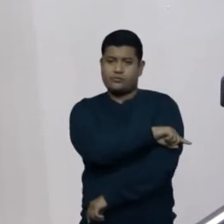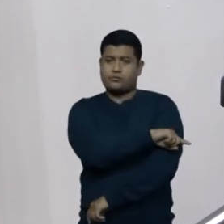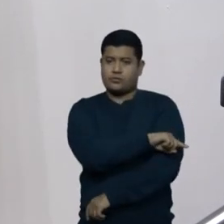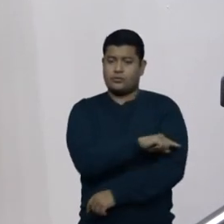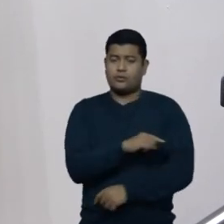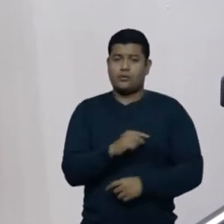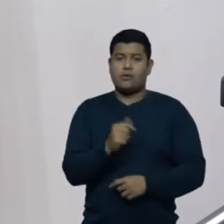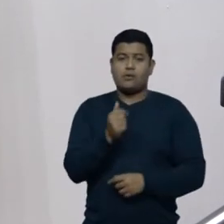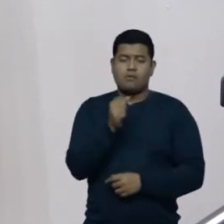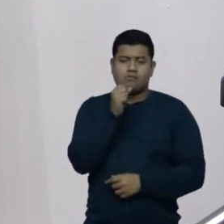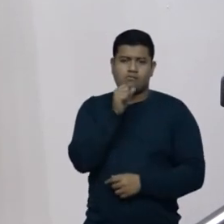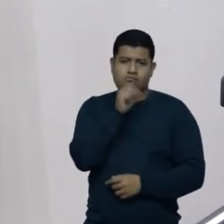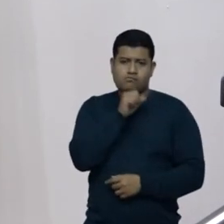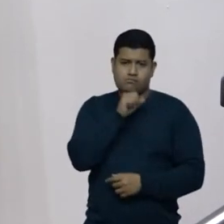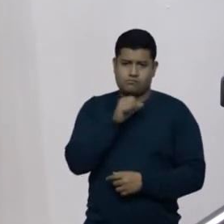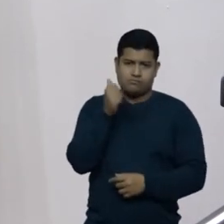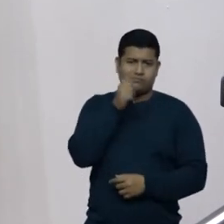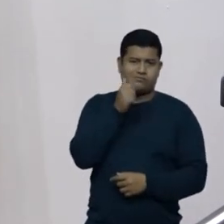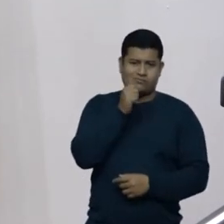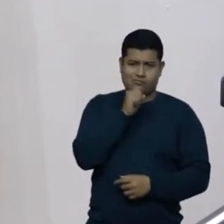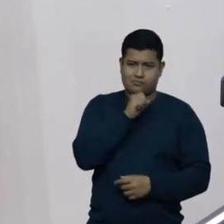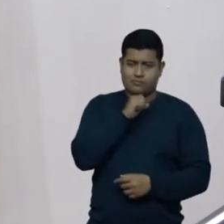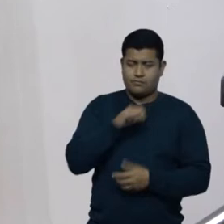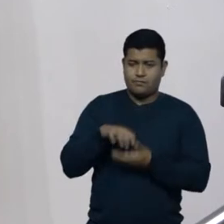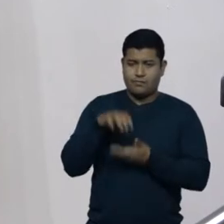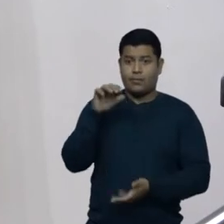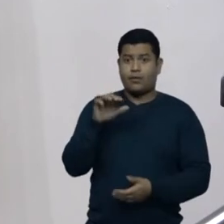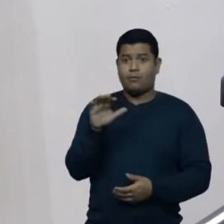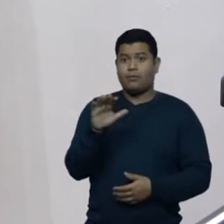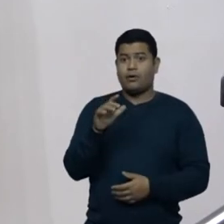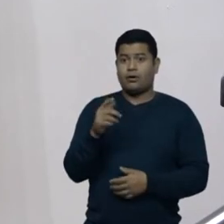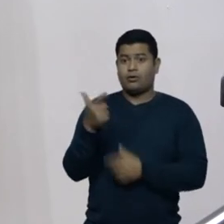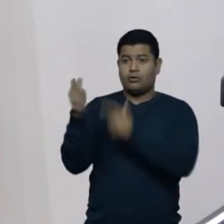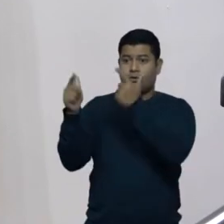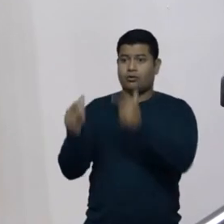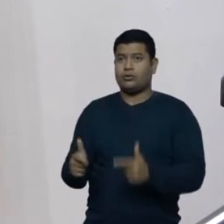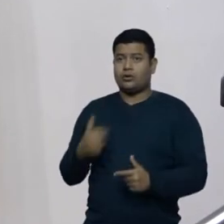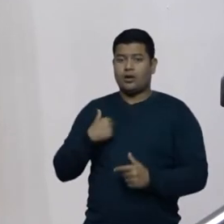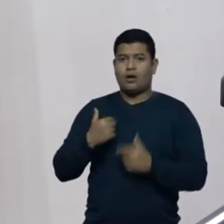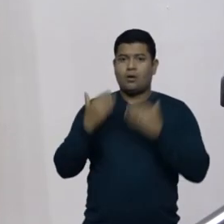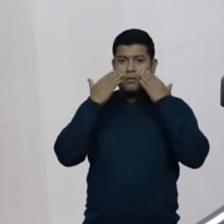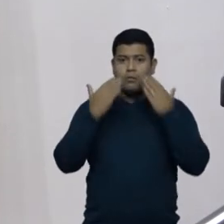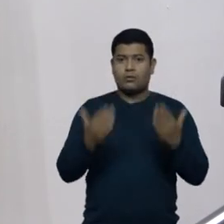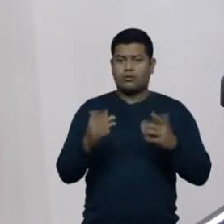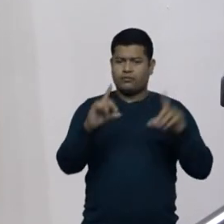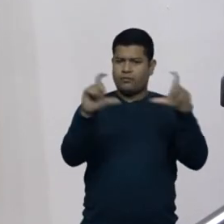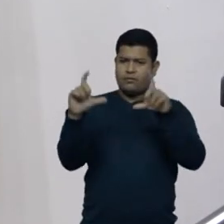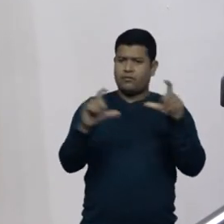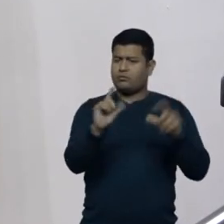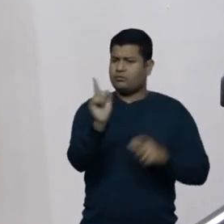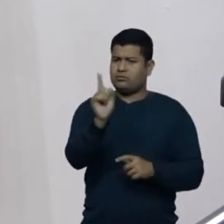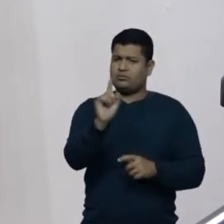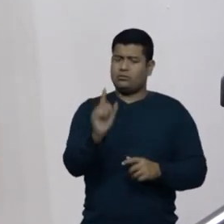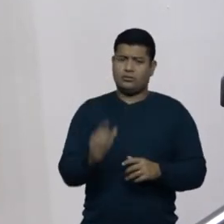senhora. Mas os outros, não vou mostrar as fotos aqui,